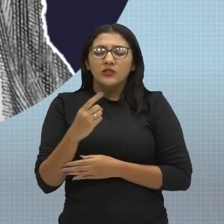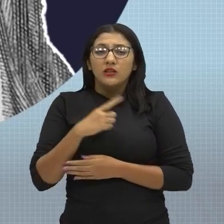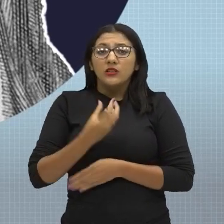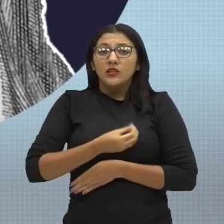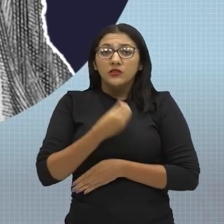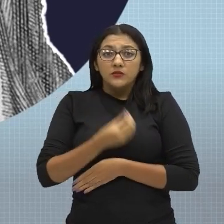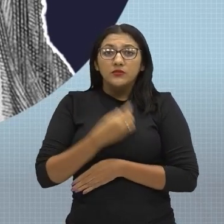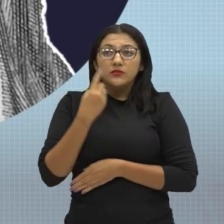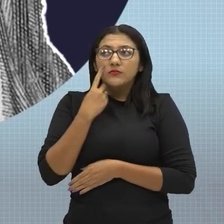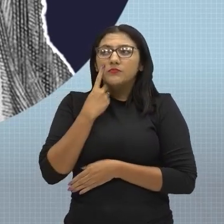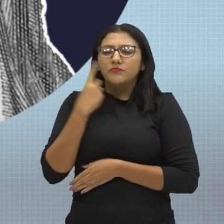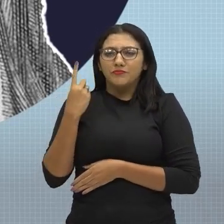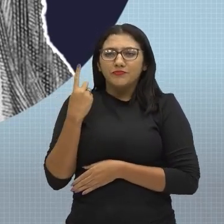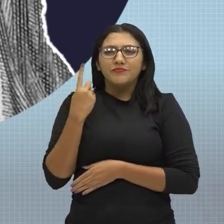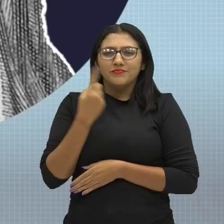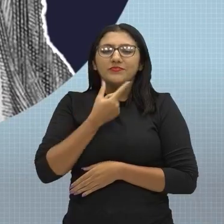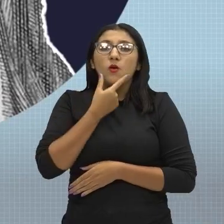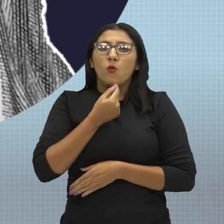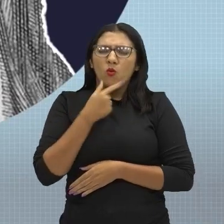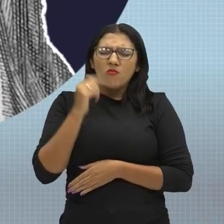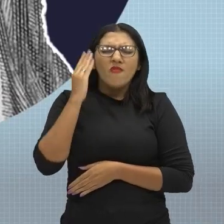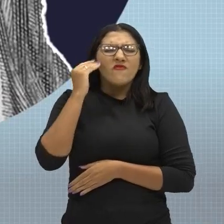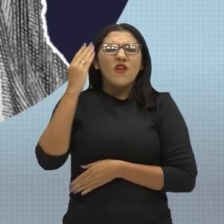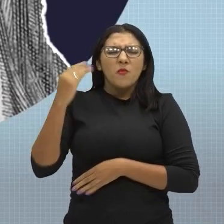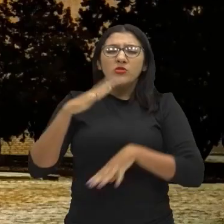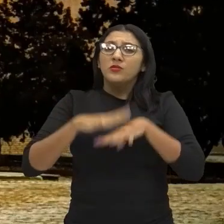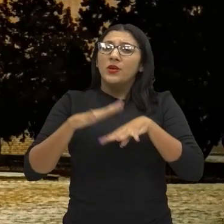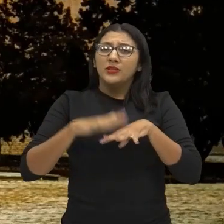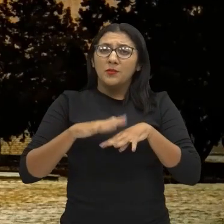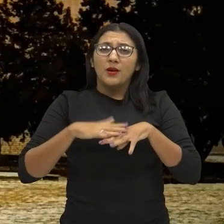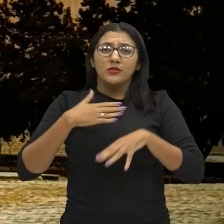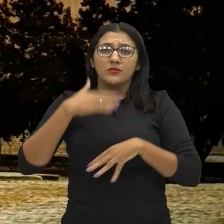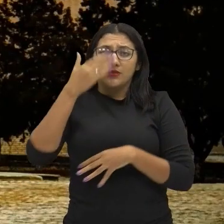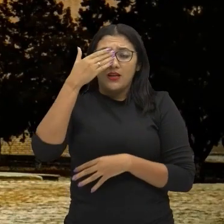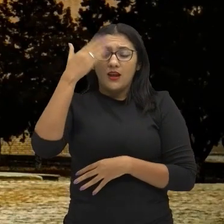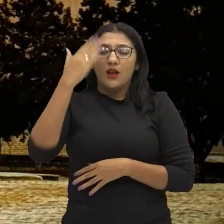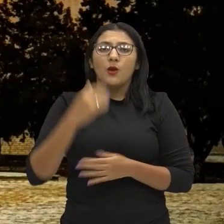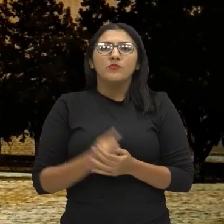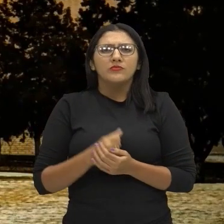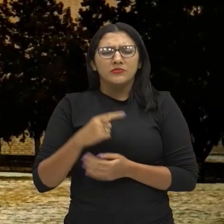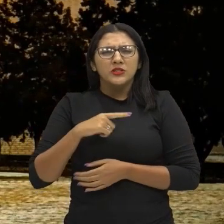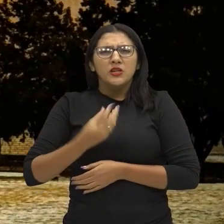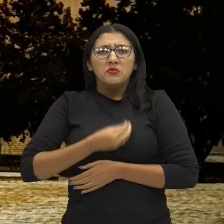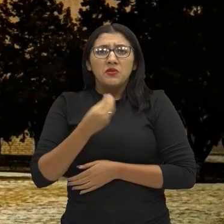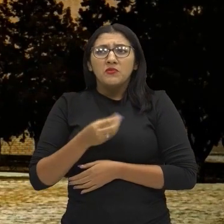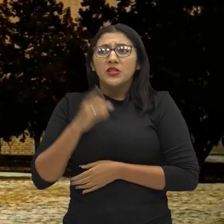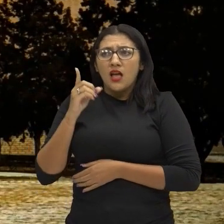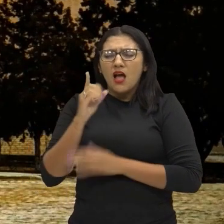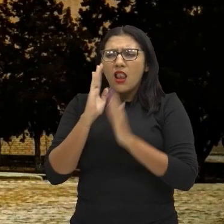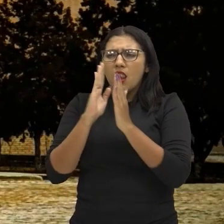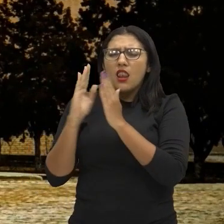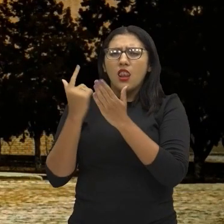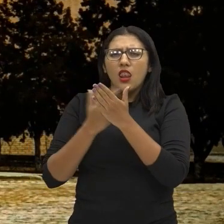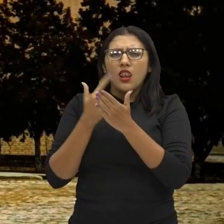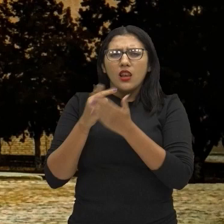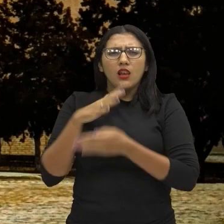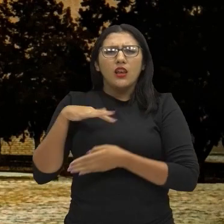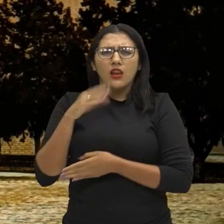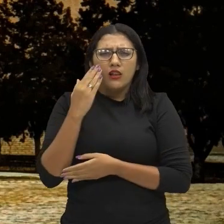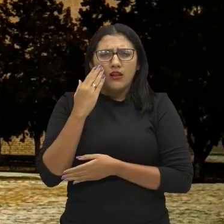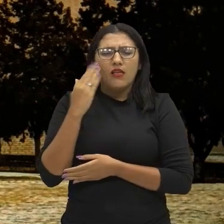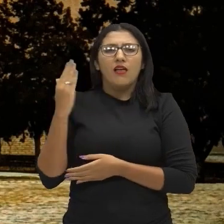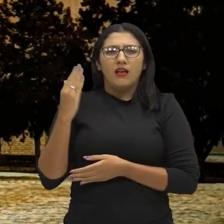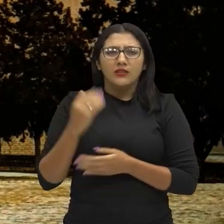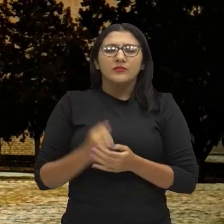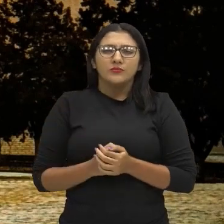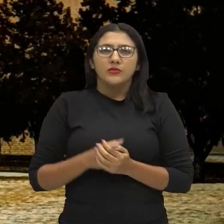viveu Al-Khwarizmi, um grande matemático árabe. Ele viveu e trabalhou na biblioteca do califa Al-Mamun,